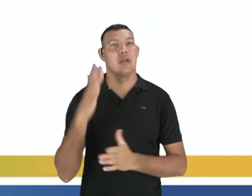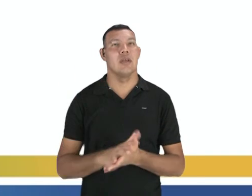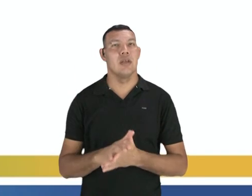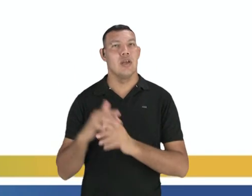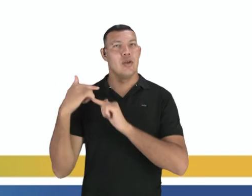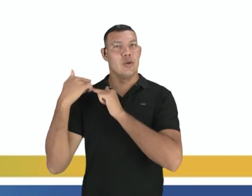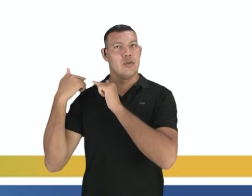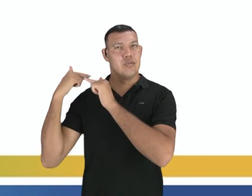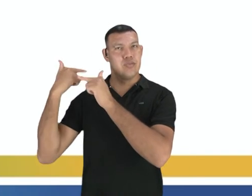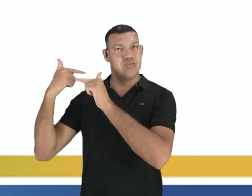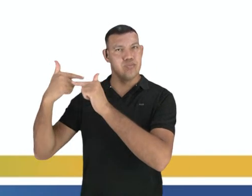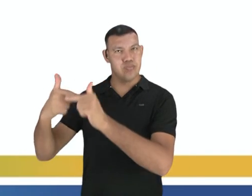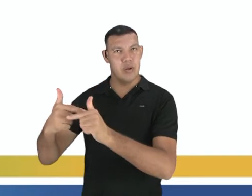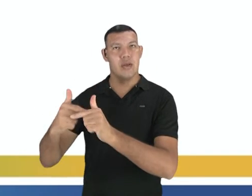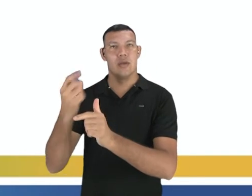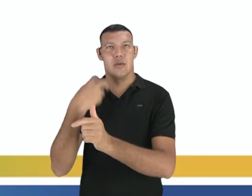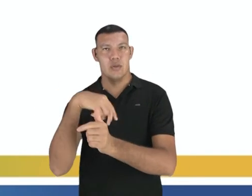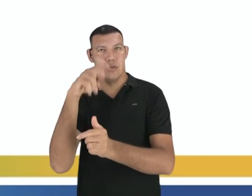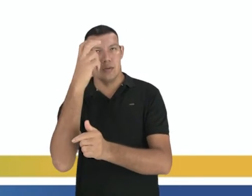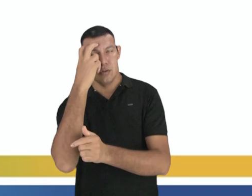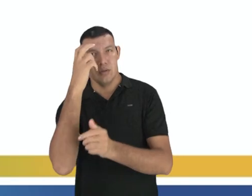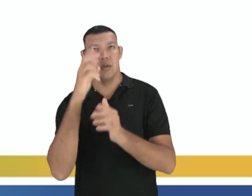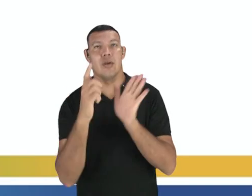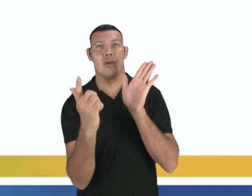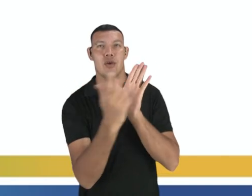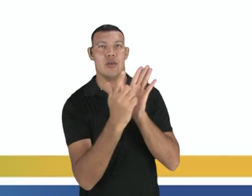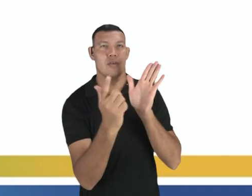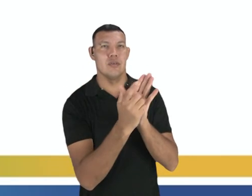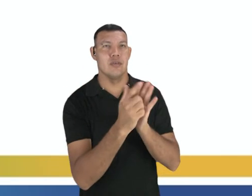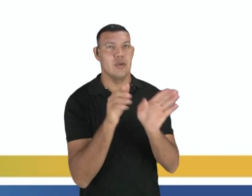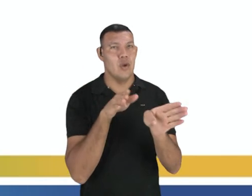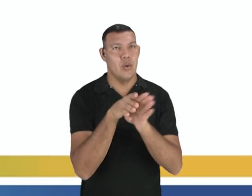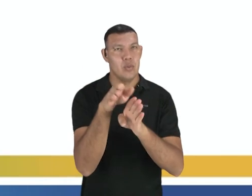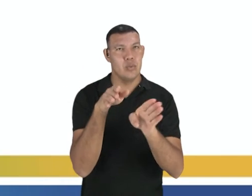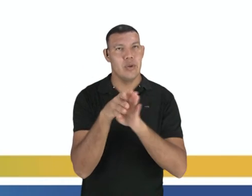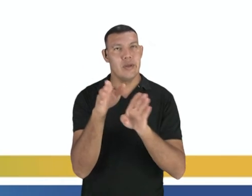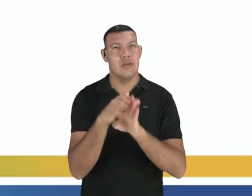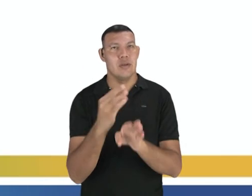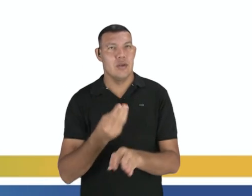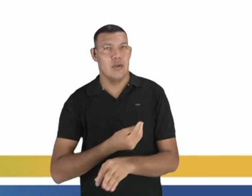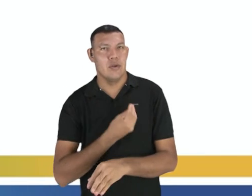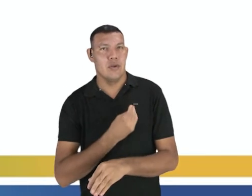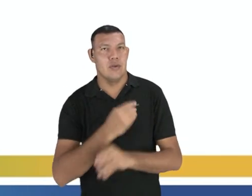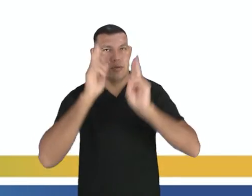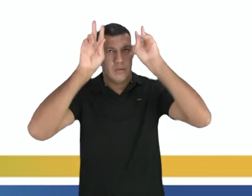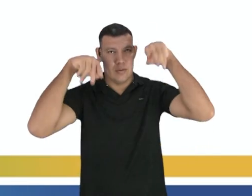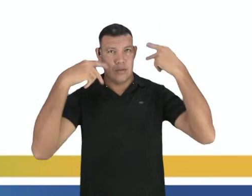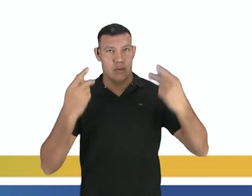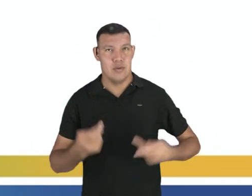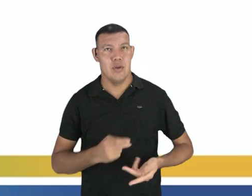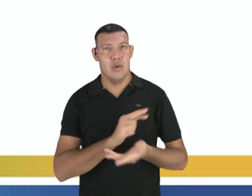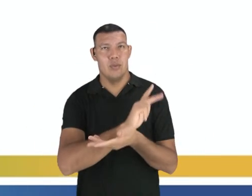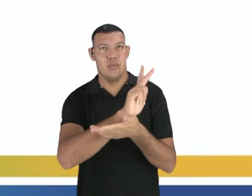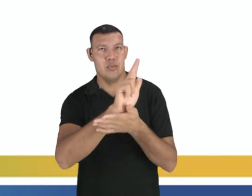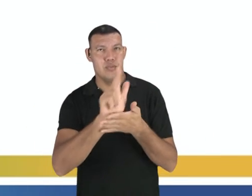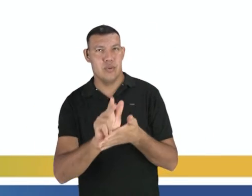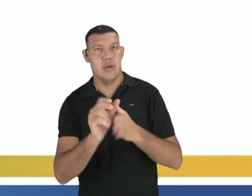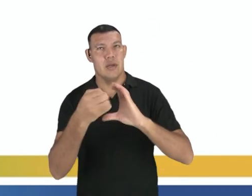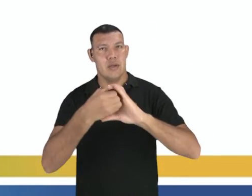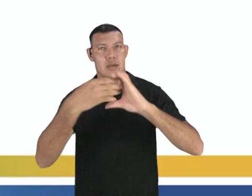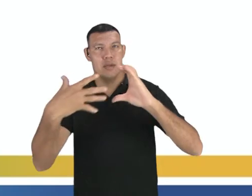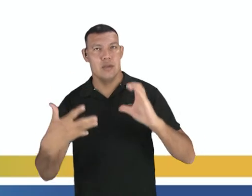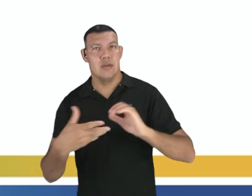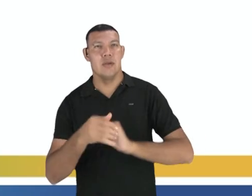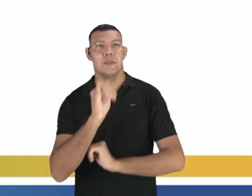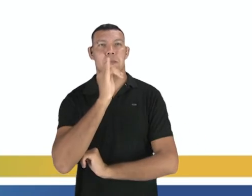orientar a sobrevivência humana nos mais variados aspectos, como, por exemplo, através do senso comum, uma criança aprende que